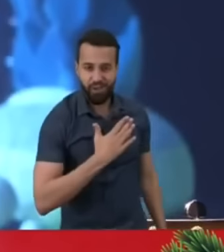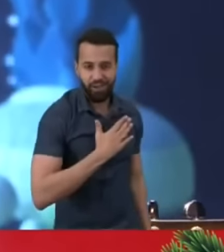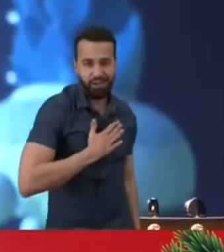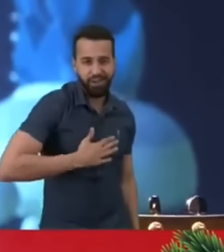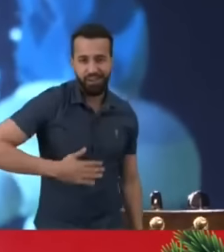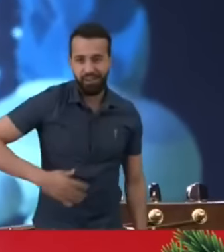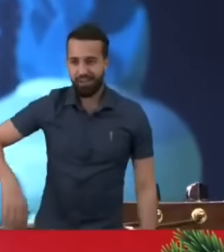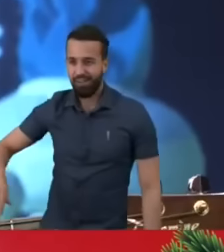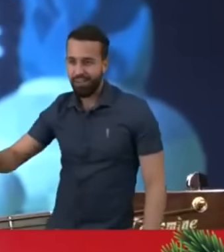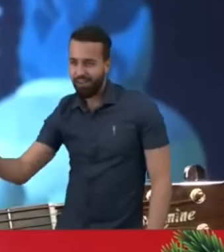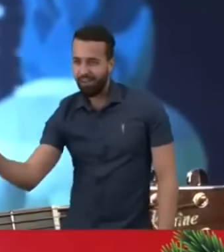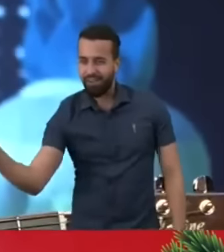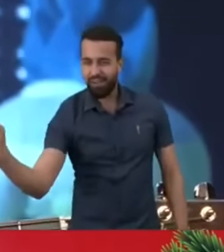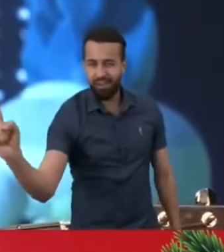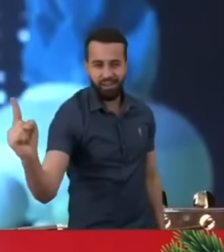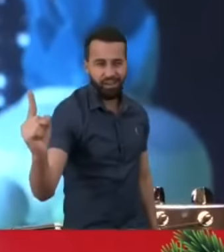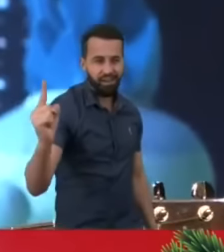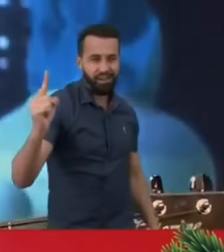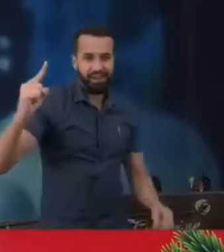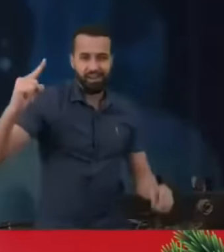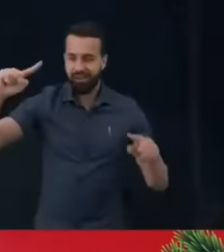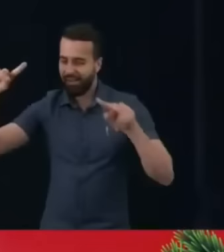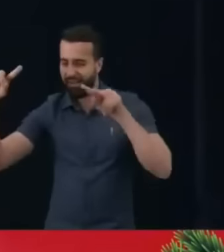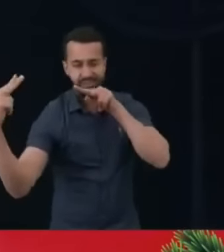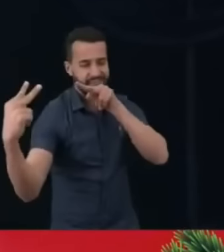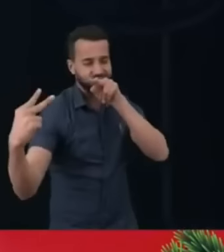Gosto quando seu olhar